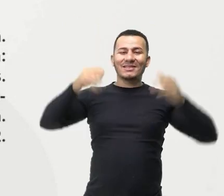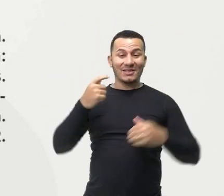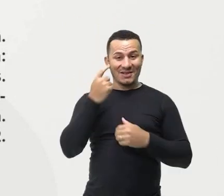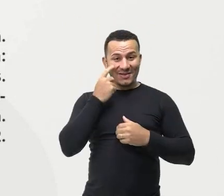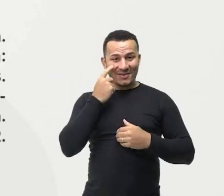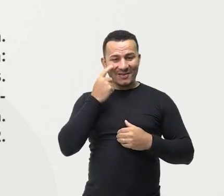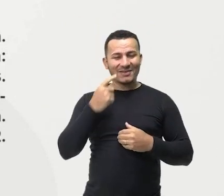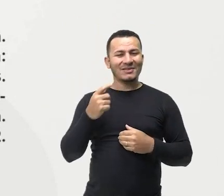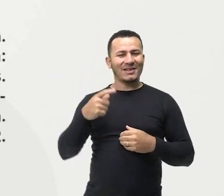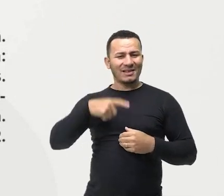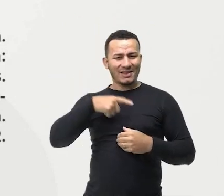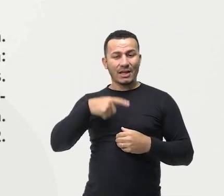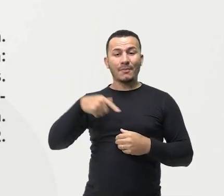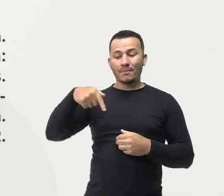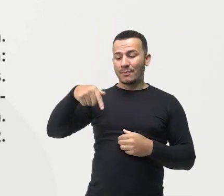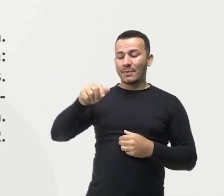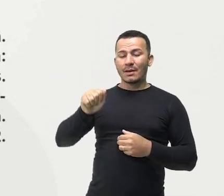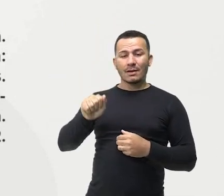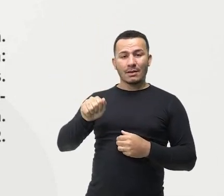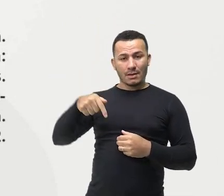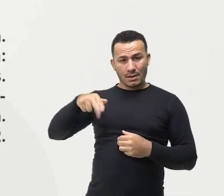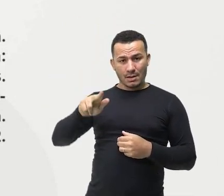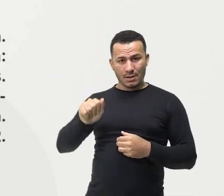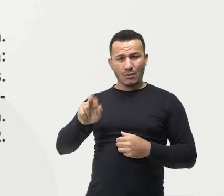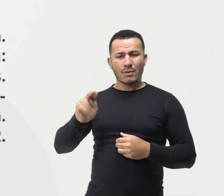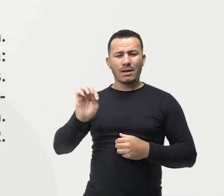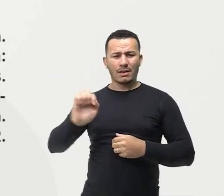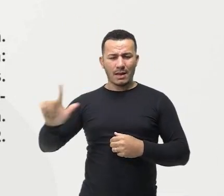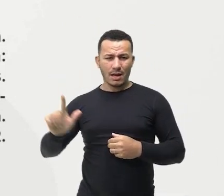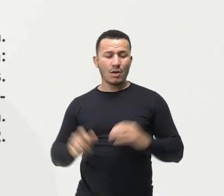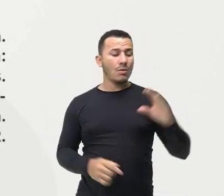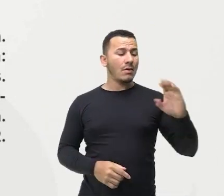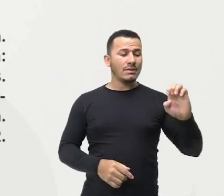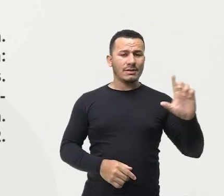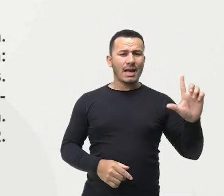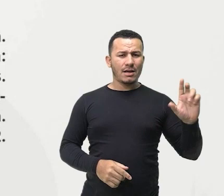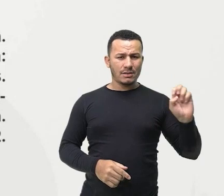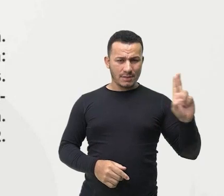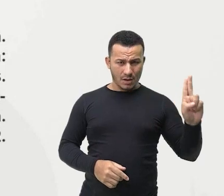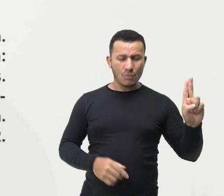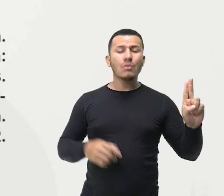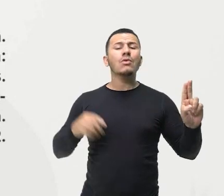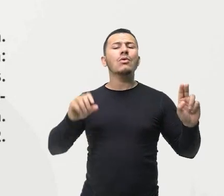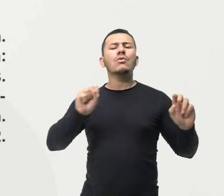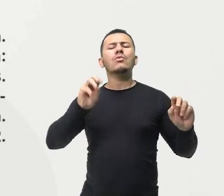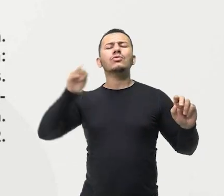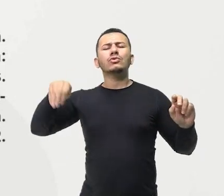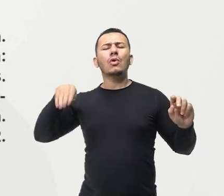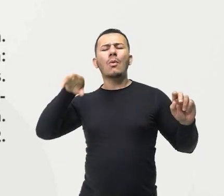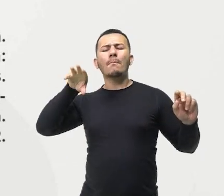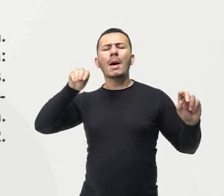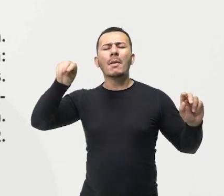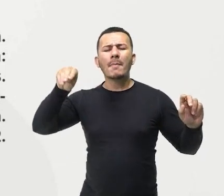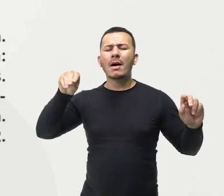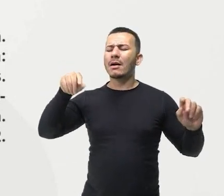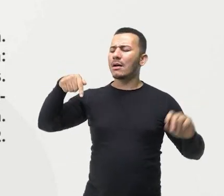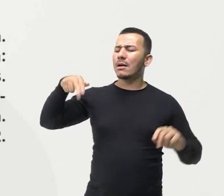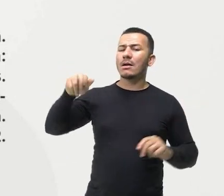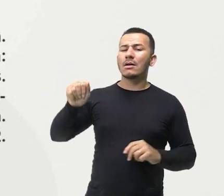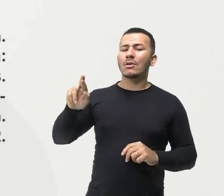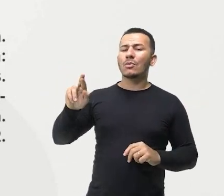terminação, certo? Quartel, céu. Perceba que são sons semelhantes. Uma rima com